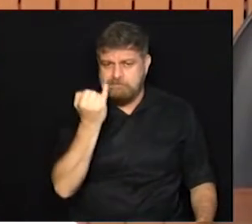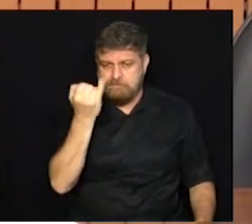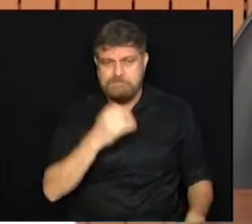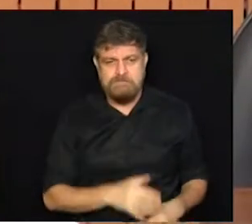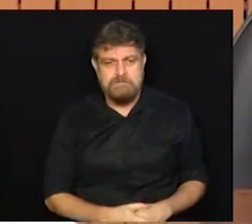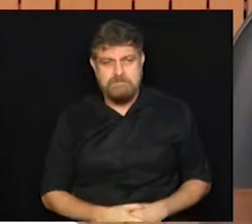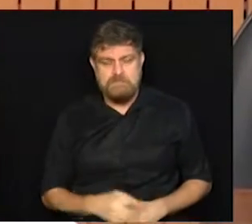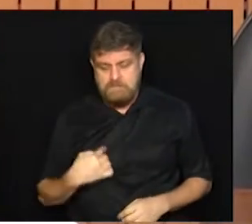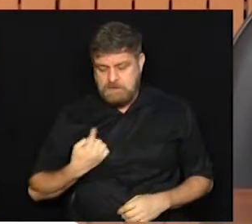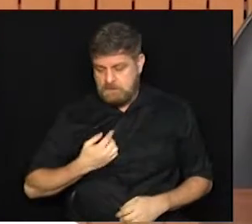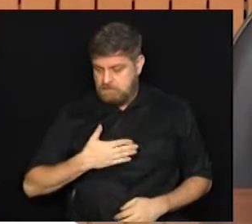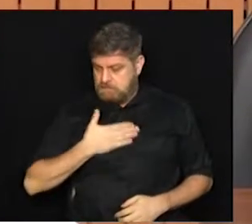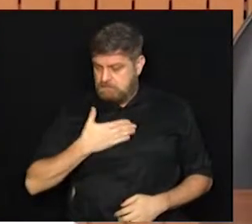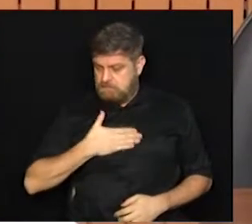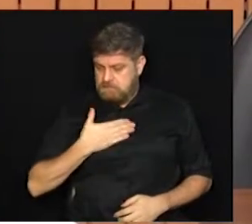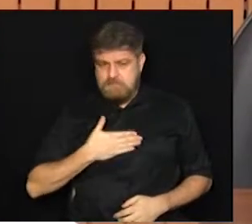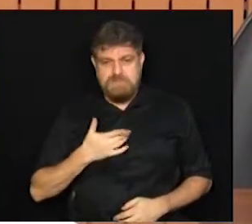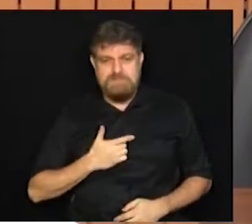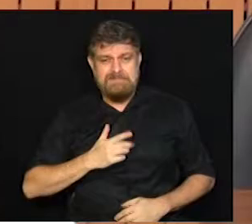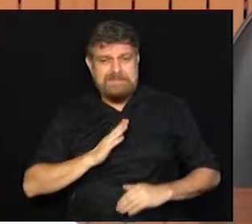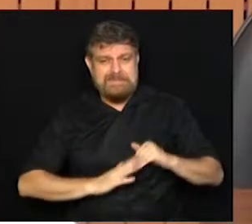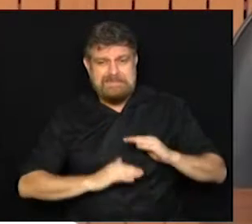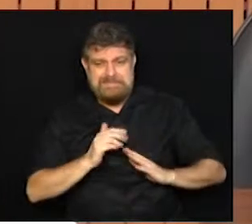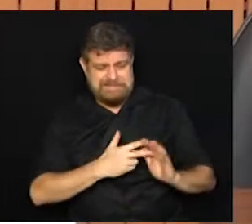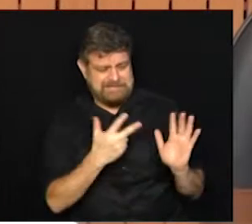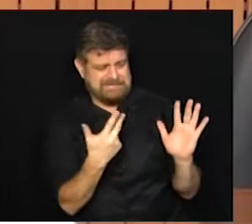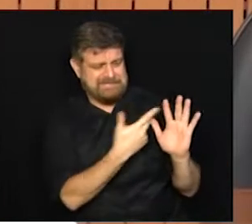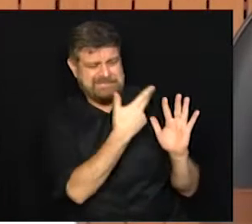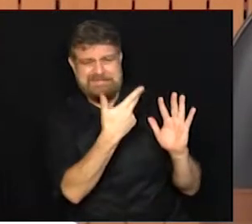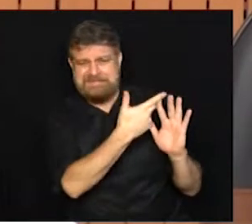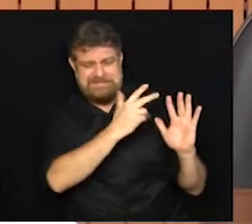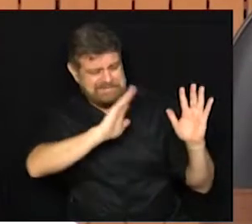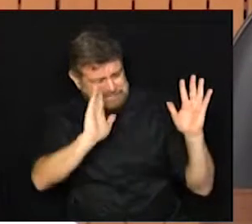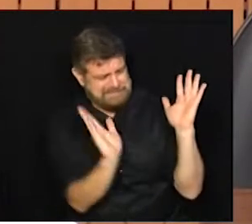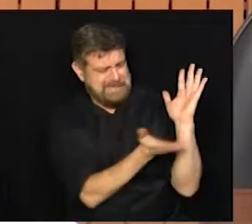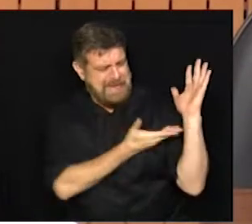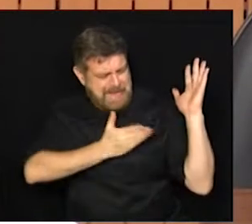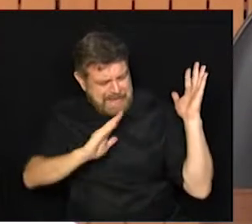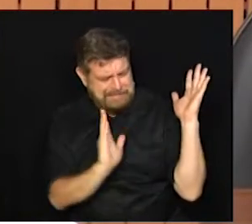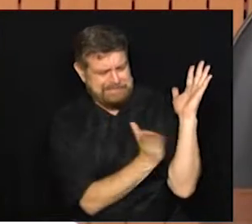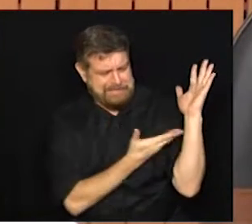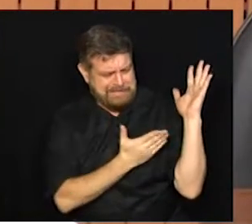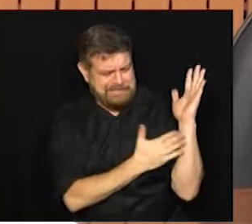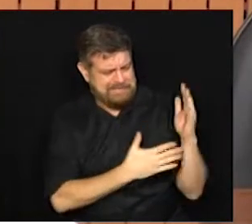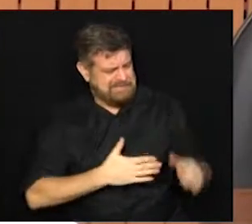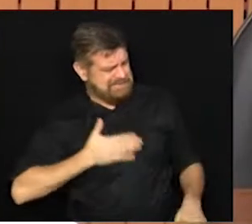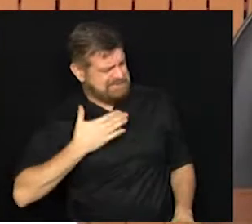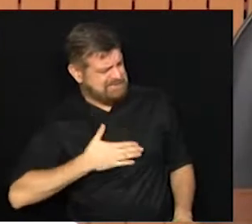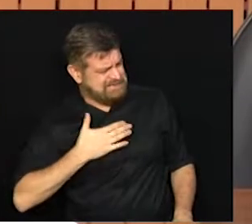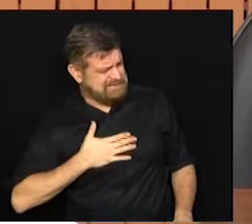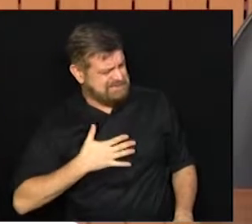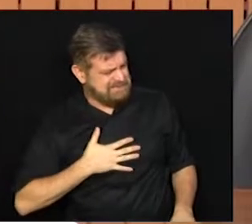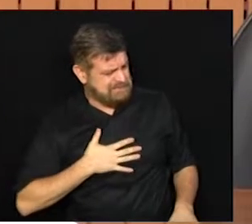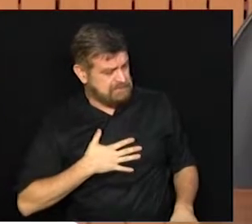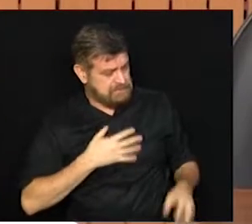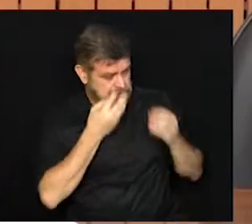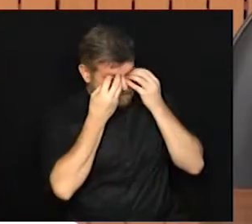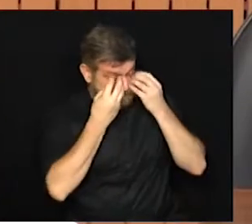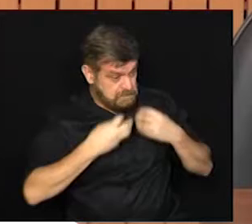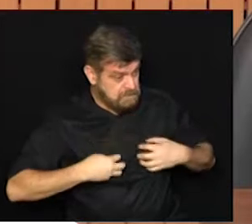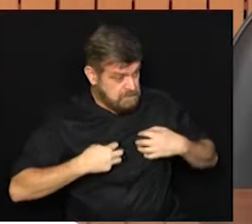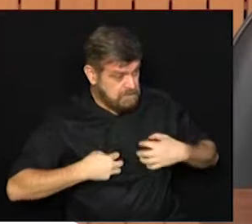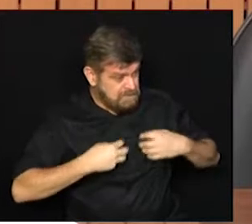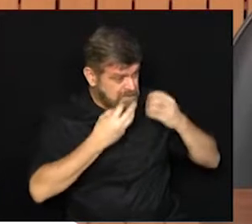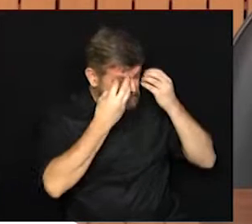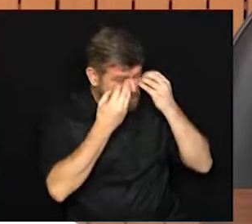a gente fica surpreso com algumas ações de podas radicais aí que ferem. Além das normas da